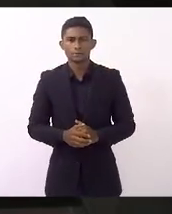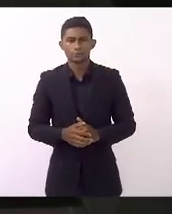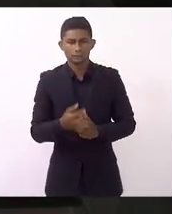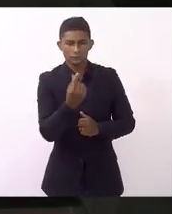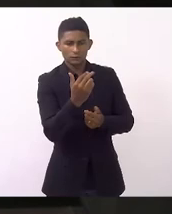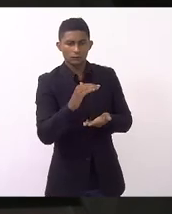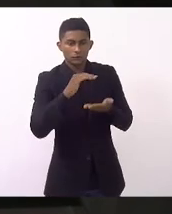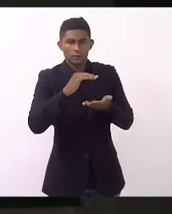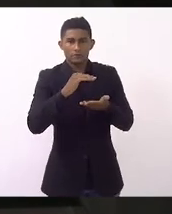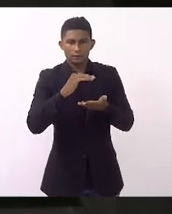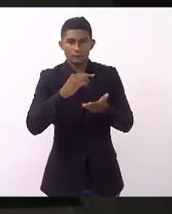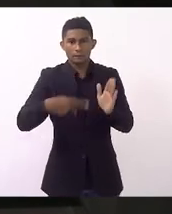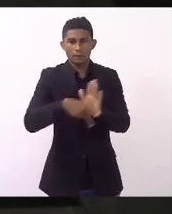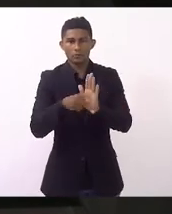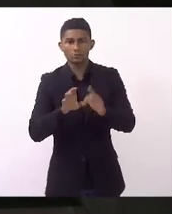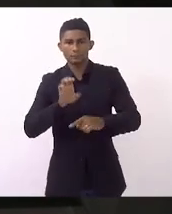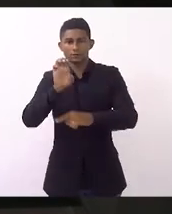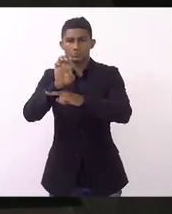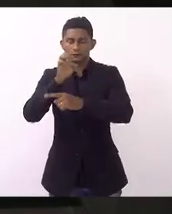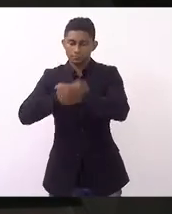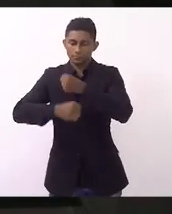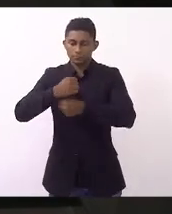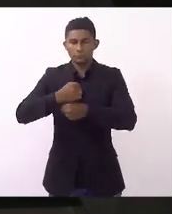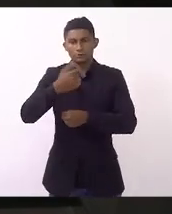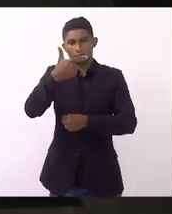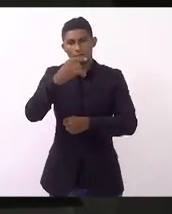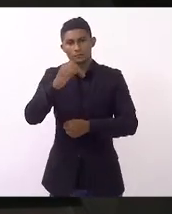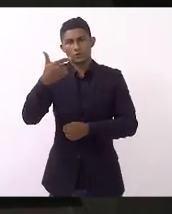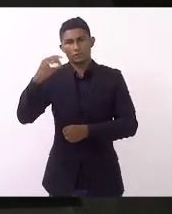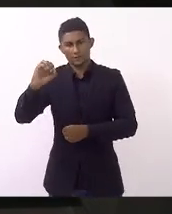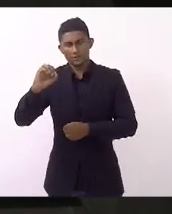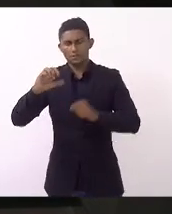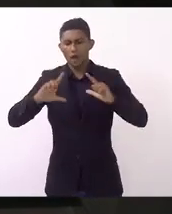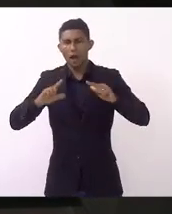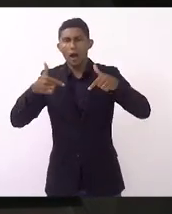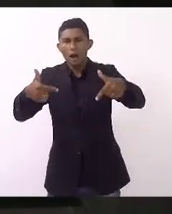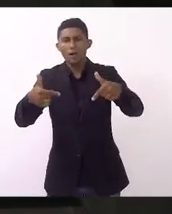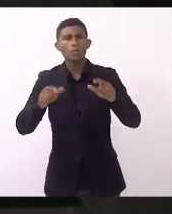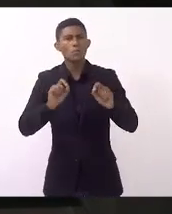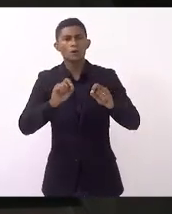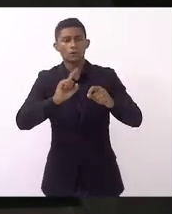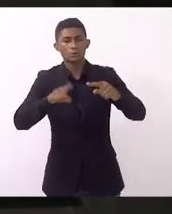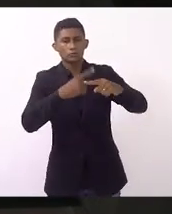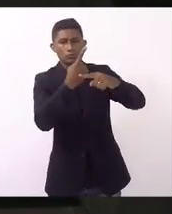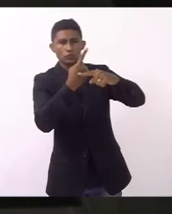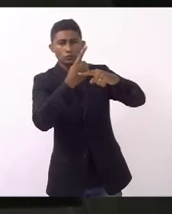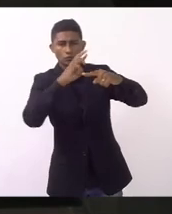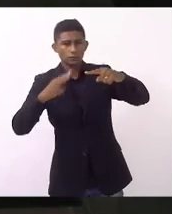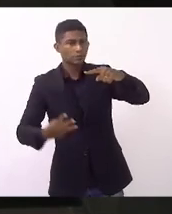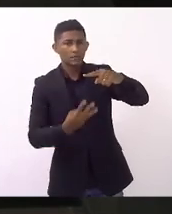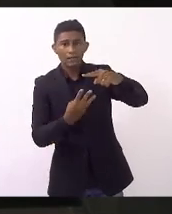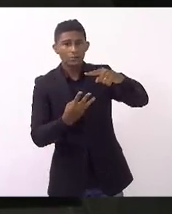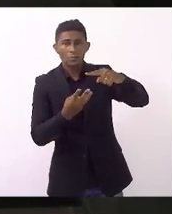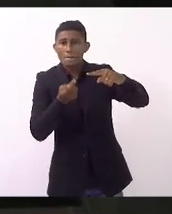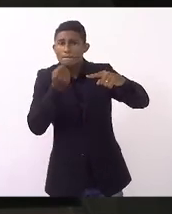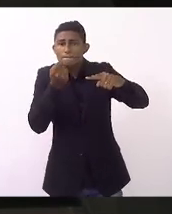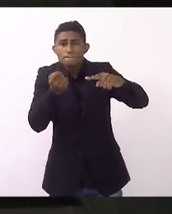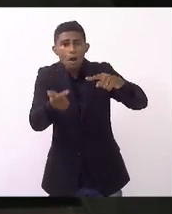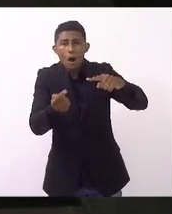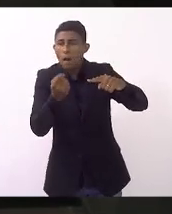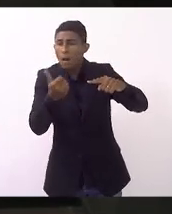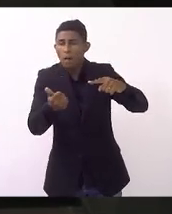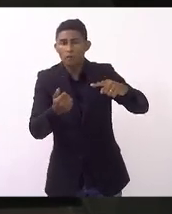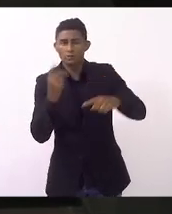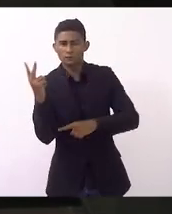estadual de 2020, foi executado apenas pouco mais de um terço, pouco mais de um terço do